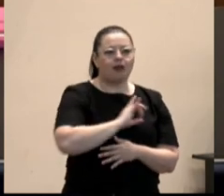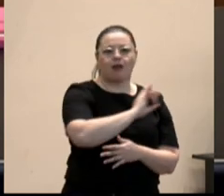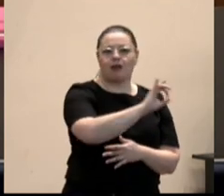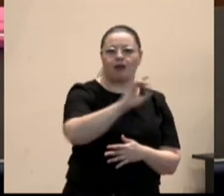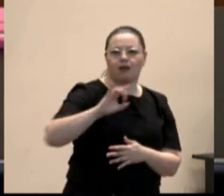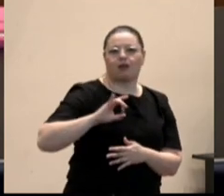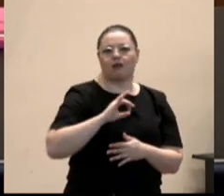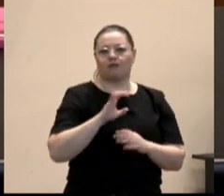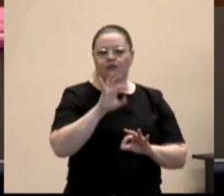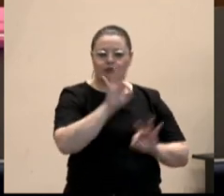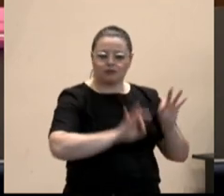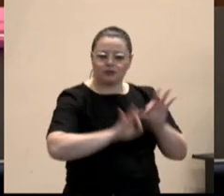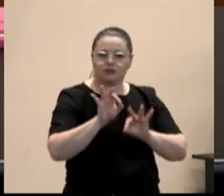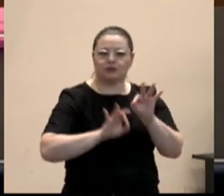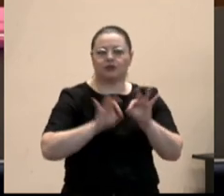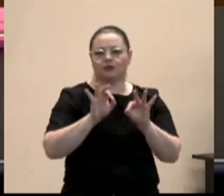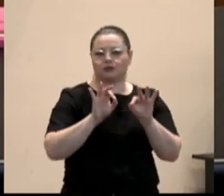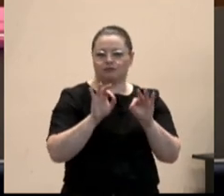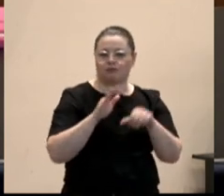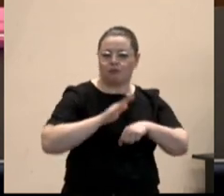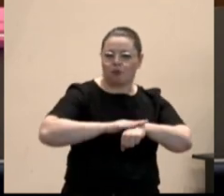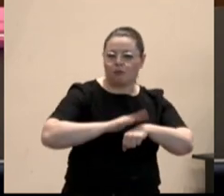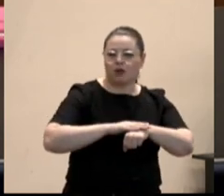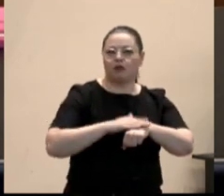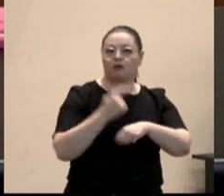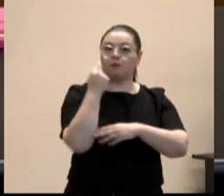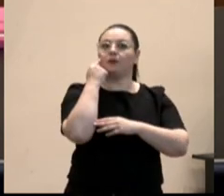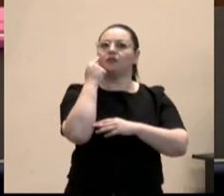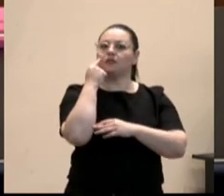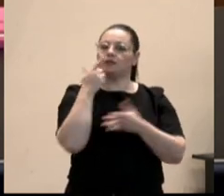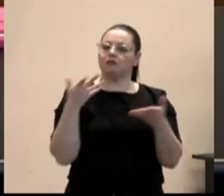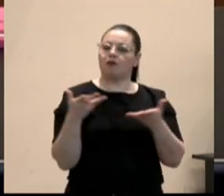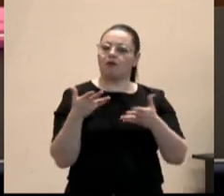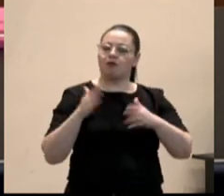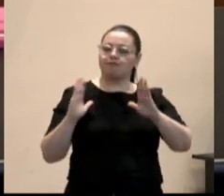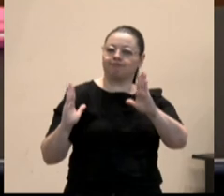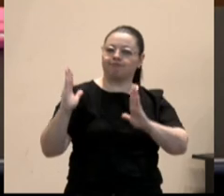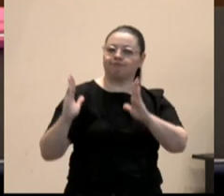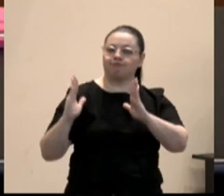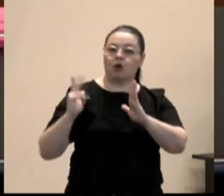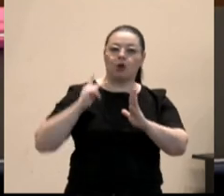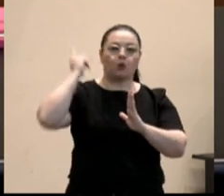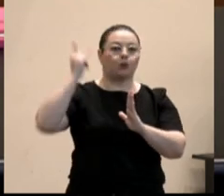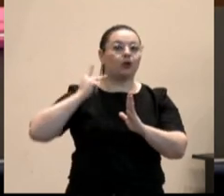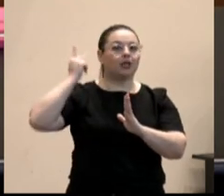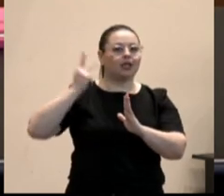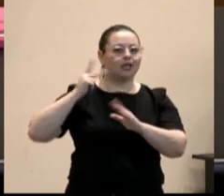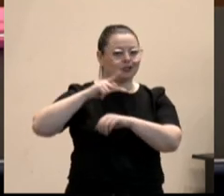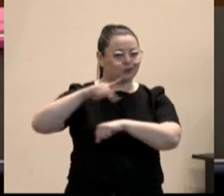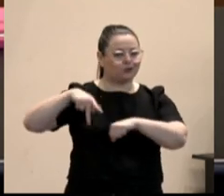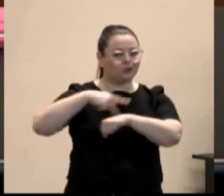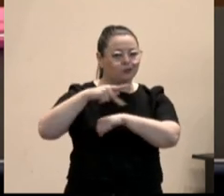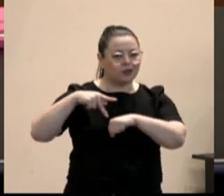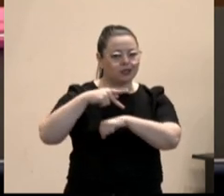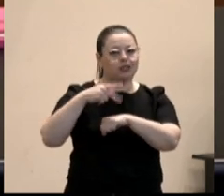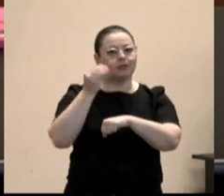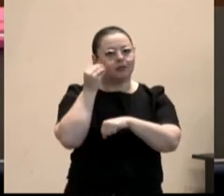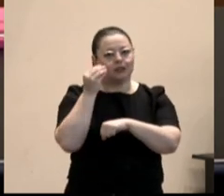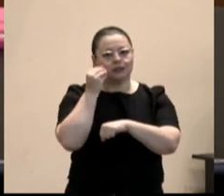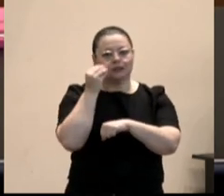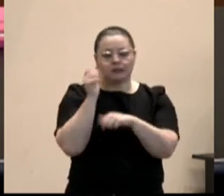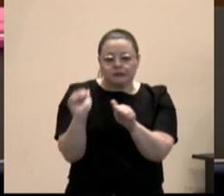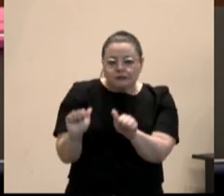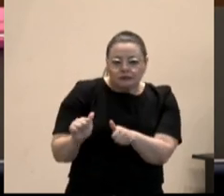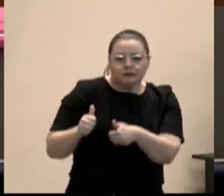nesse momento político do país, que a gente chama de um momento de retomada da educação desse país, da maior